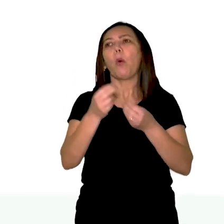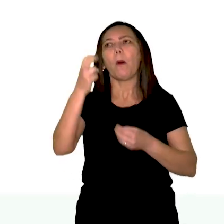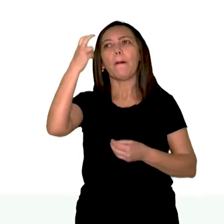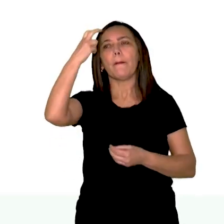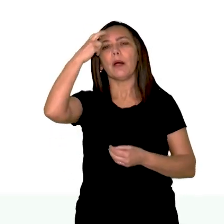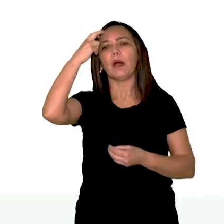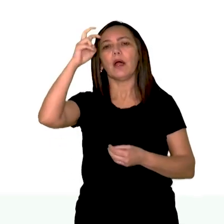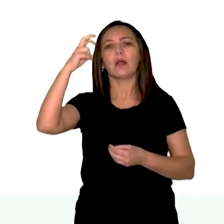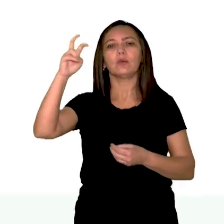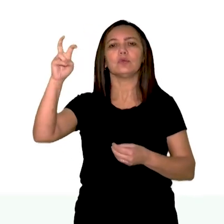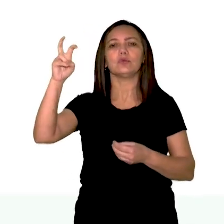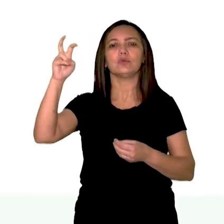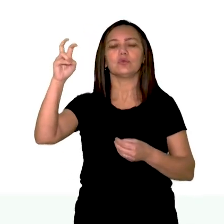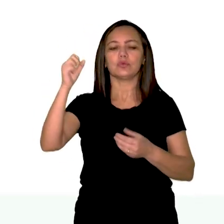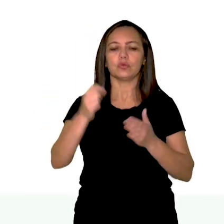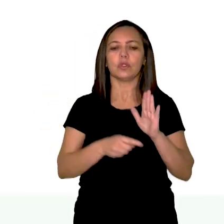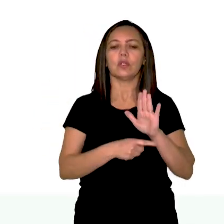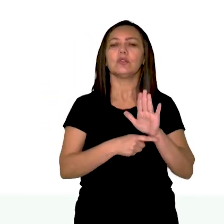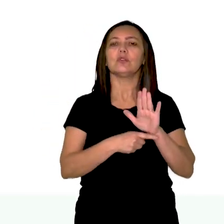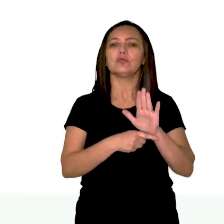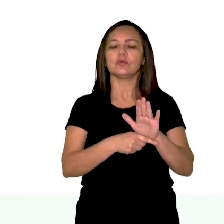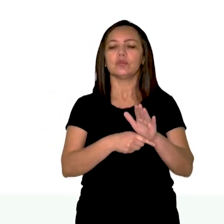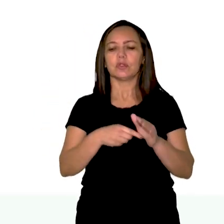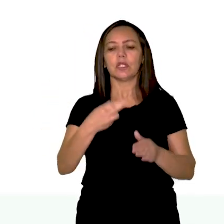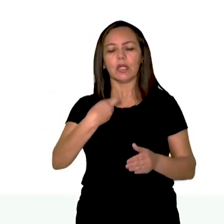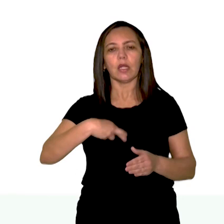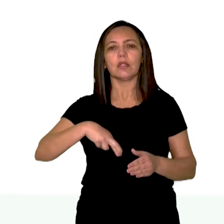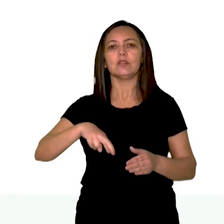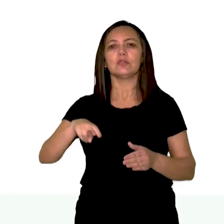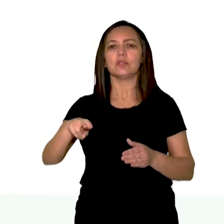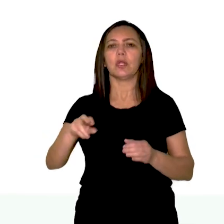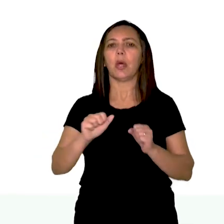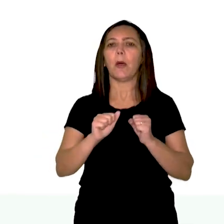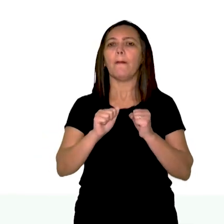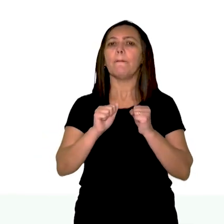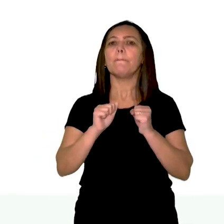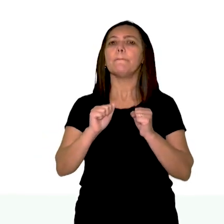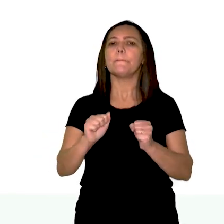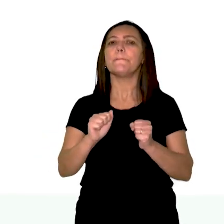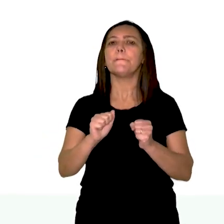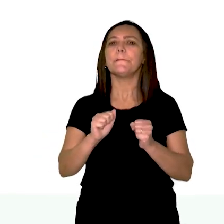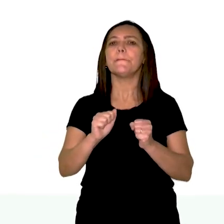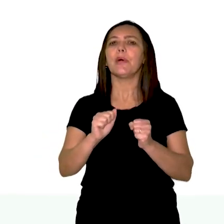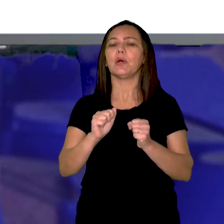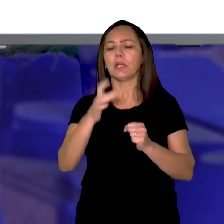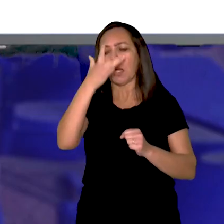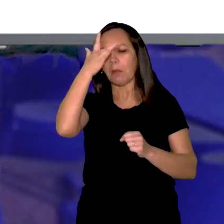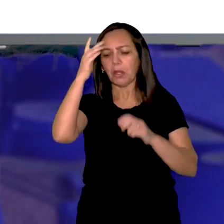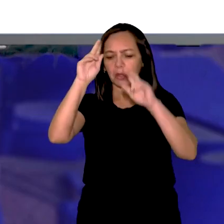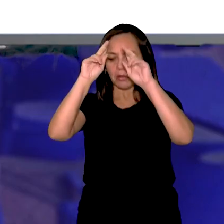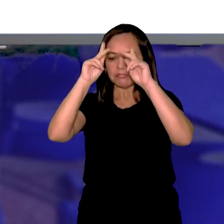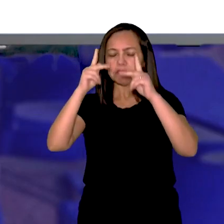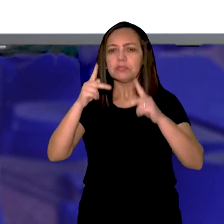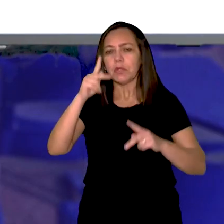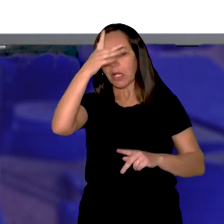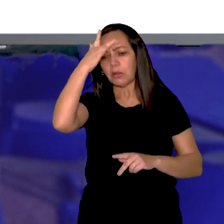cultura, auxiliada pela religiosidade, contribui para a formação do ser humano?